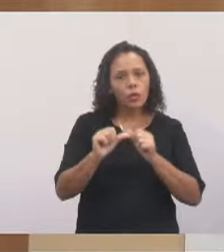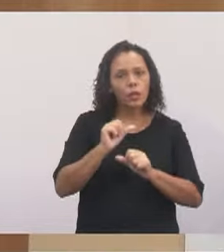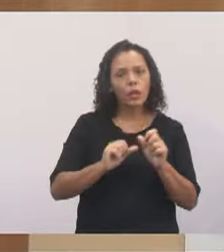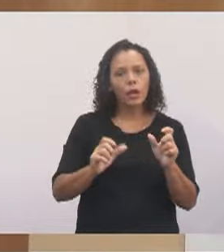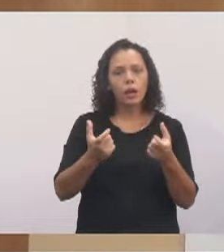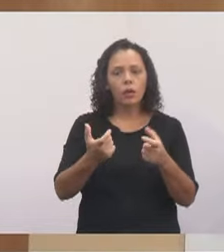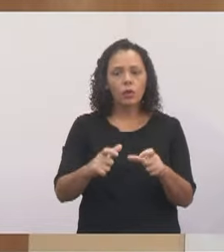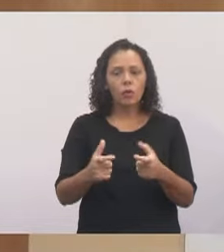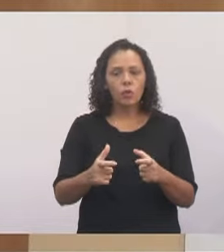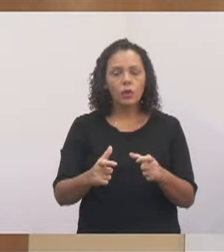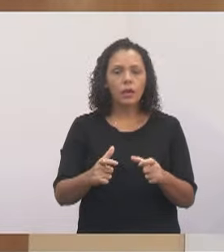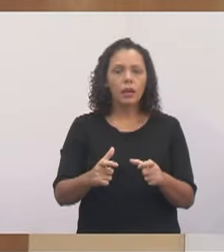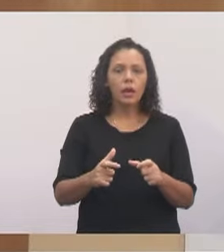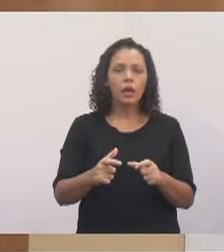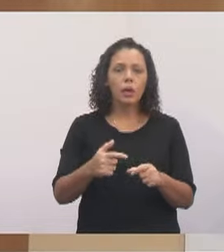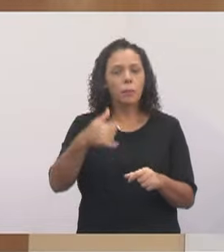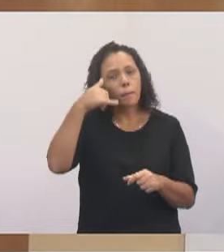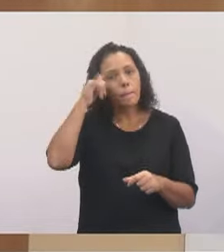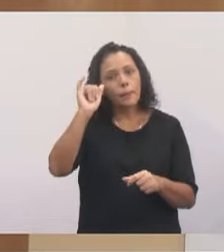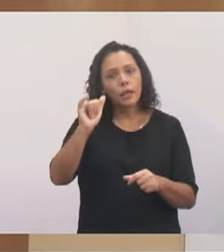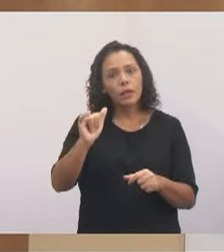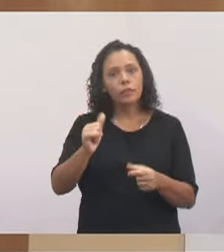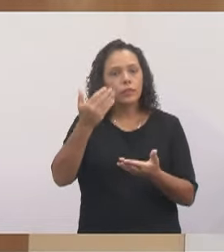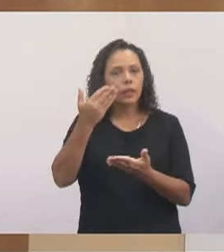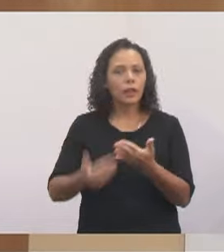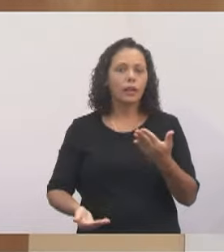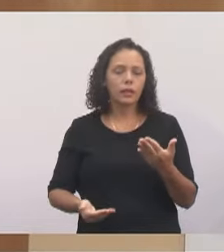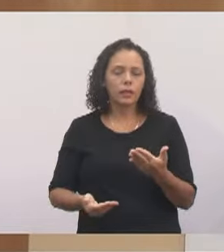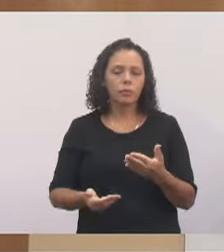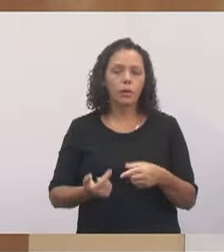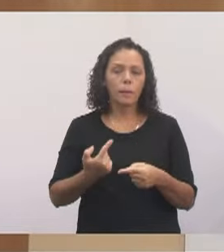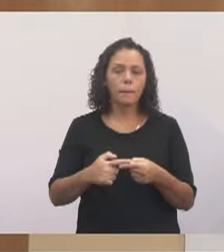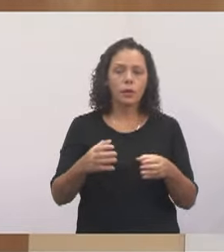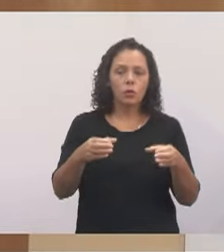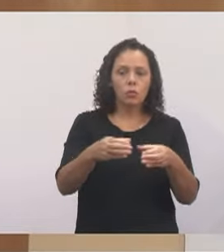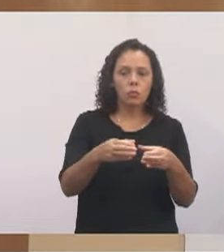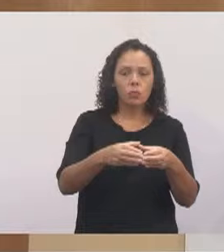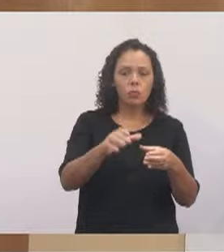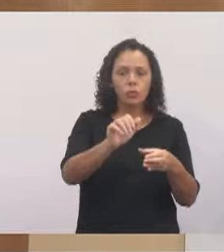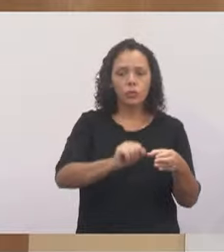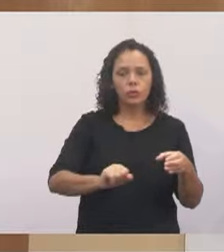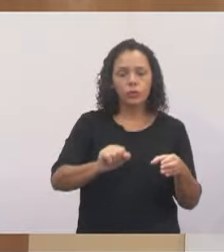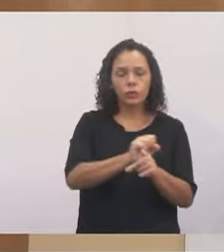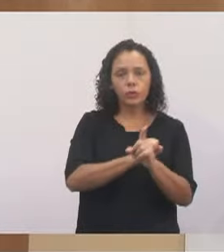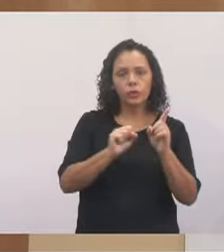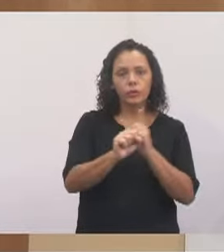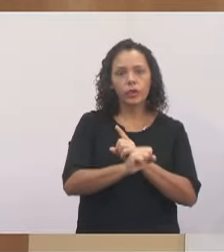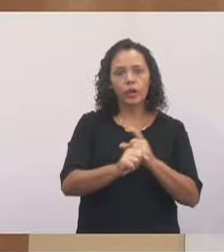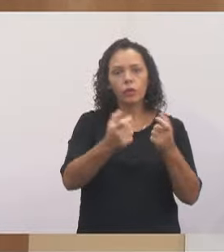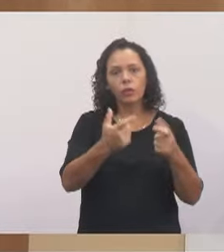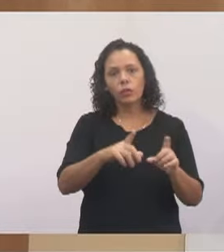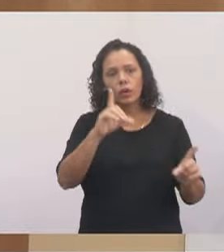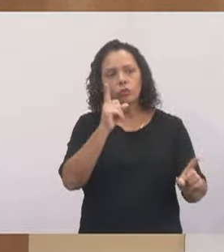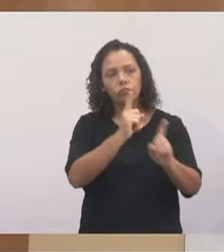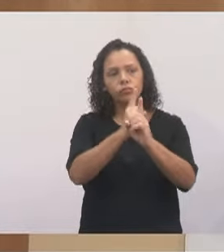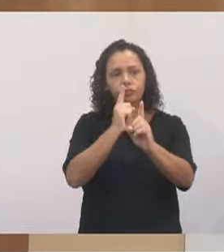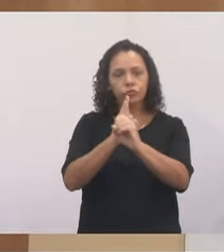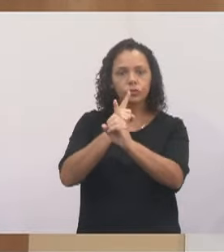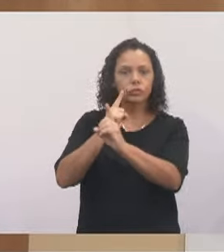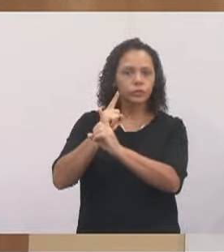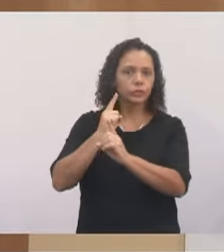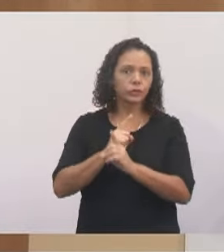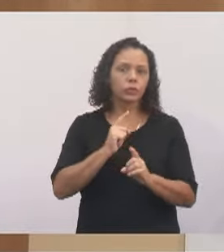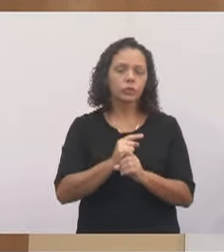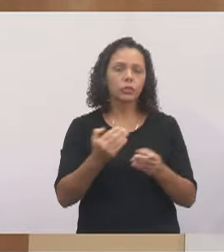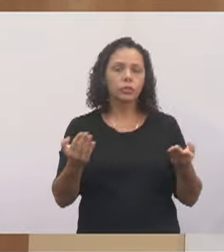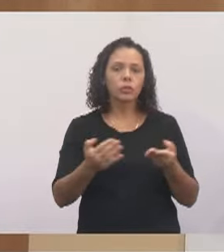ele não acabe, porque o clube social é um lugar onde as pessoas devem se encontrar. E hoje a gente